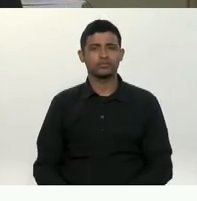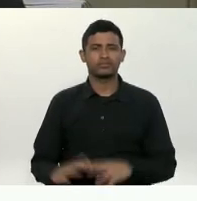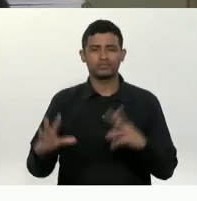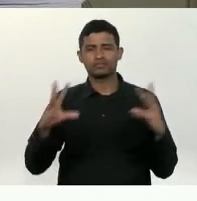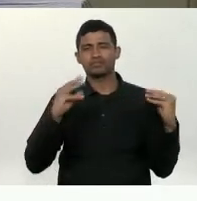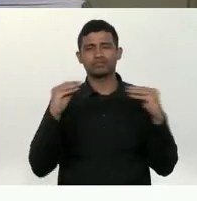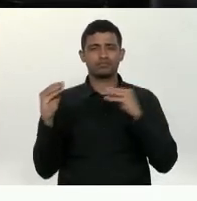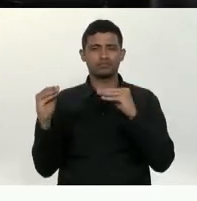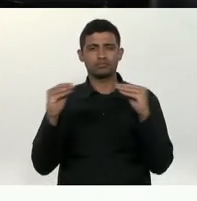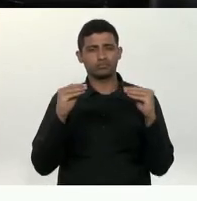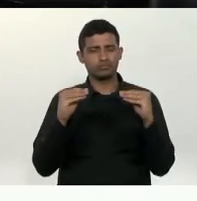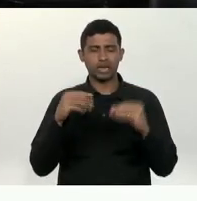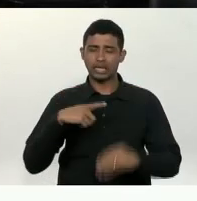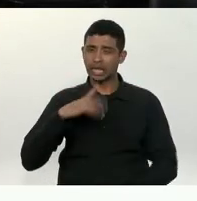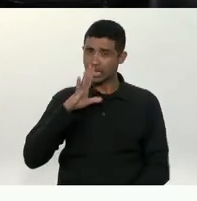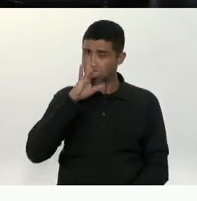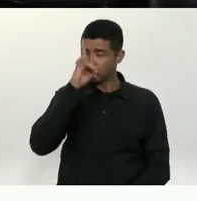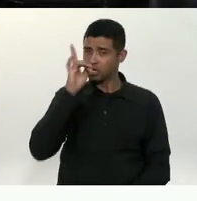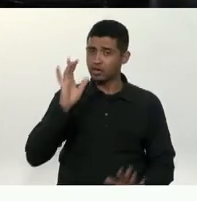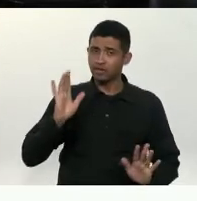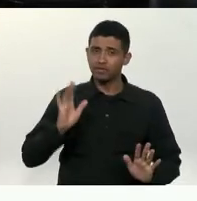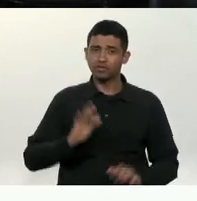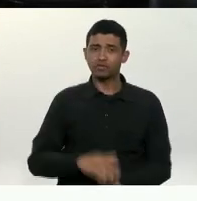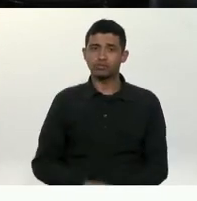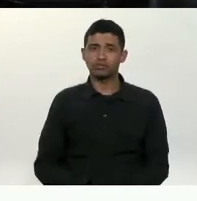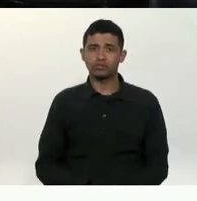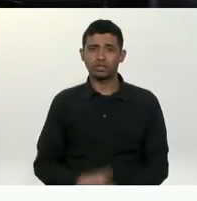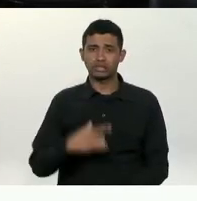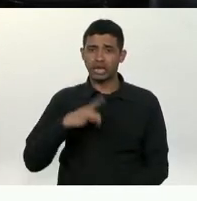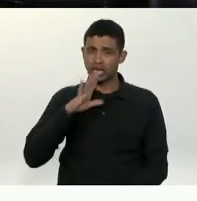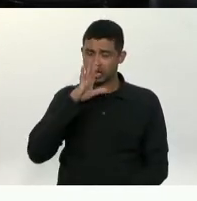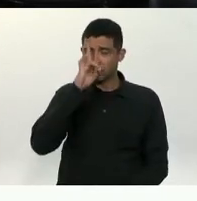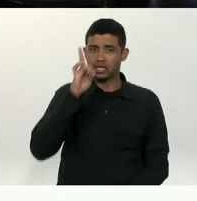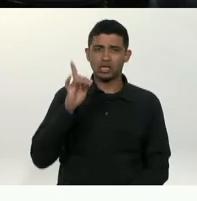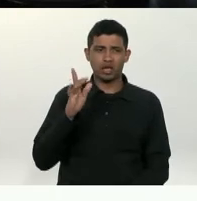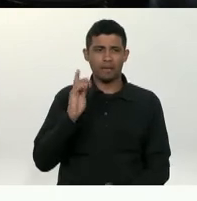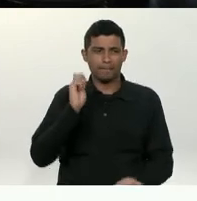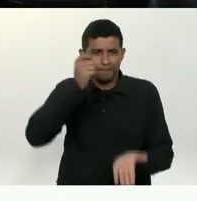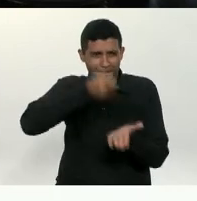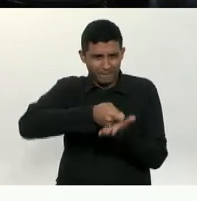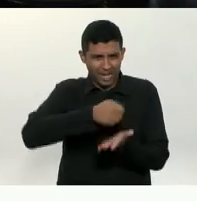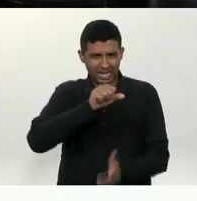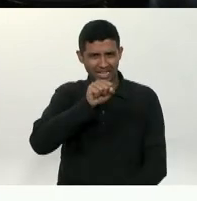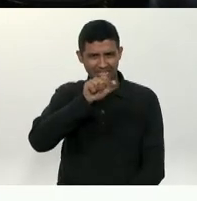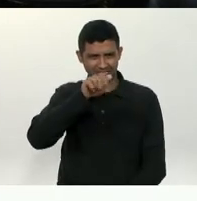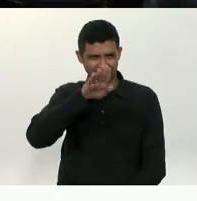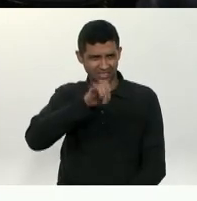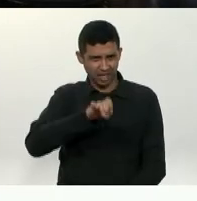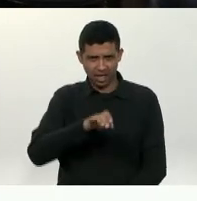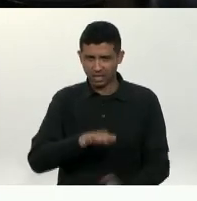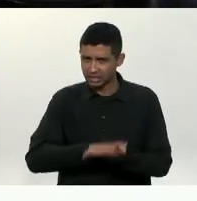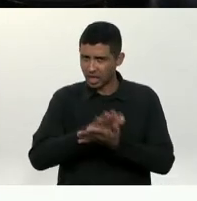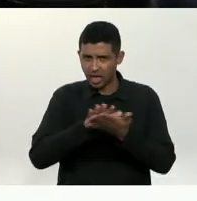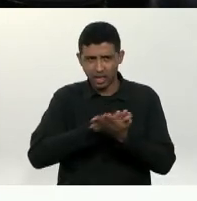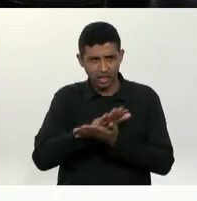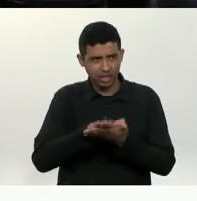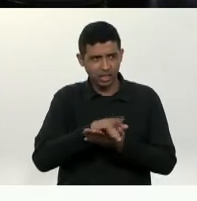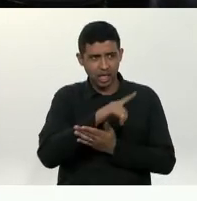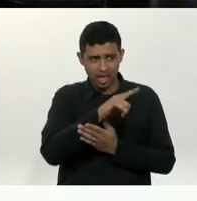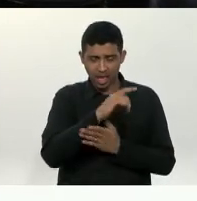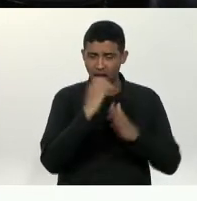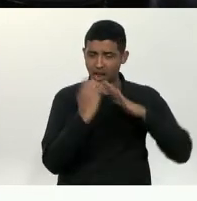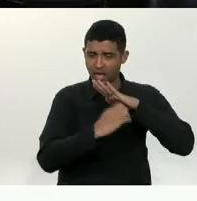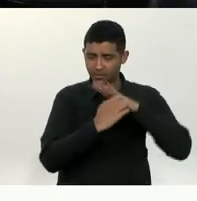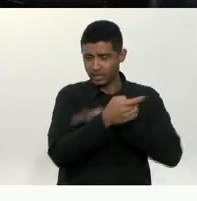esse sistema de coparticipação há um equívoco nisso, secretário. Isso é um debate que não tem que pagar a SEG coisa nenhuma. A SEG é que faz